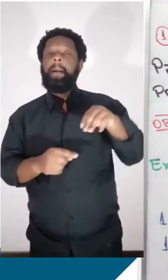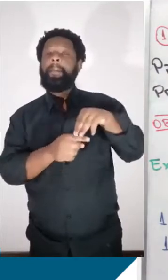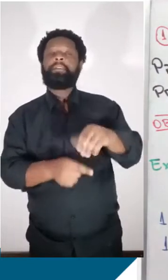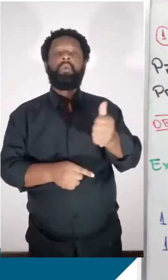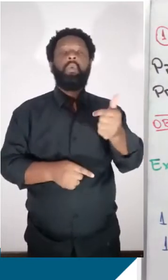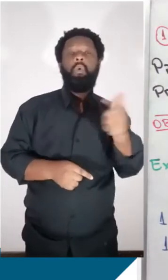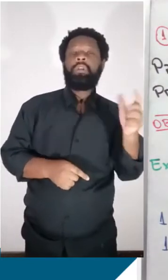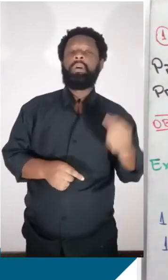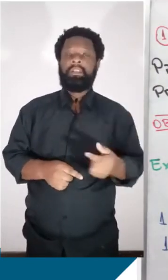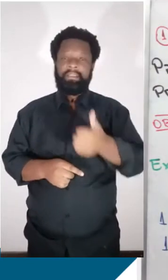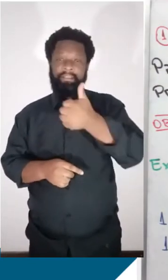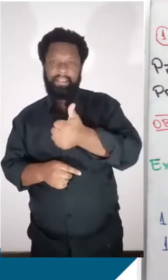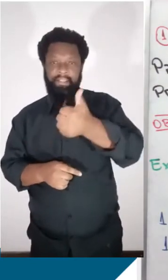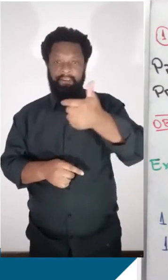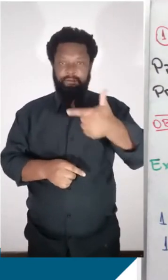Na2SiO3 é